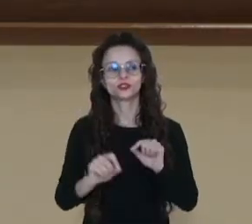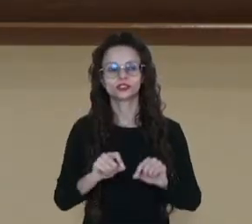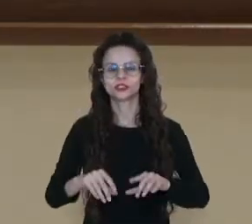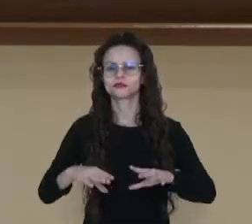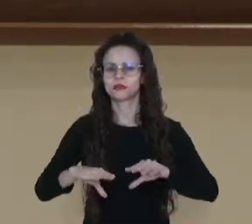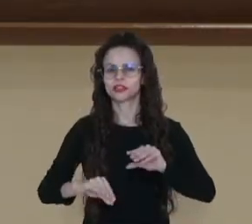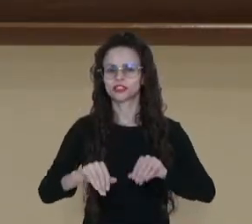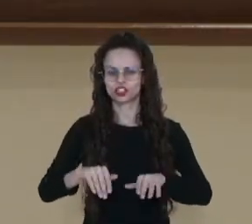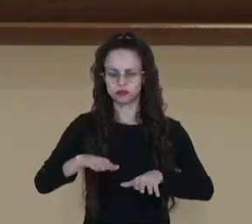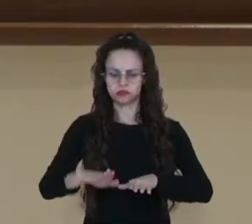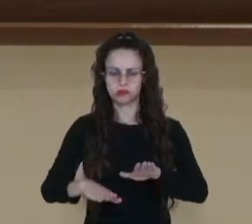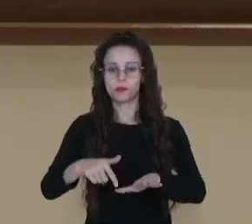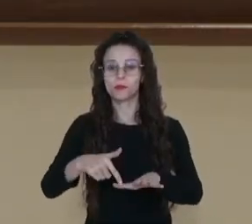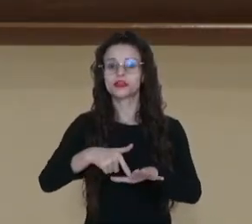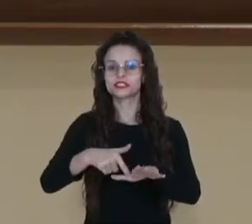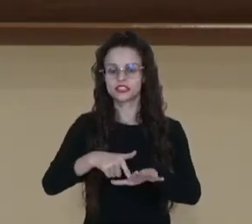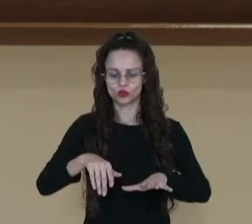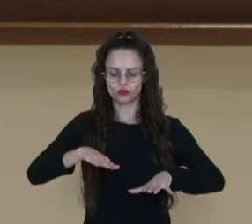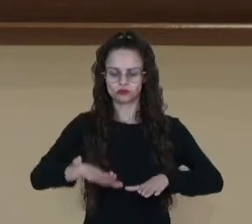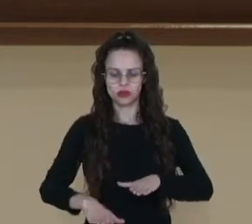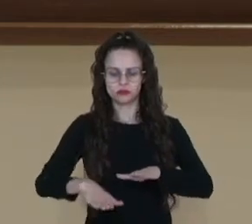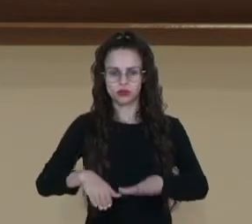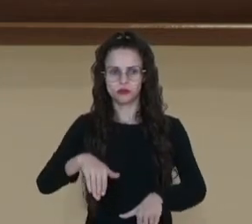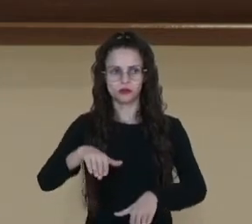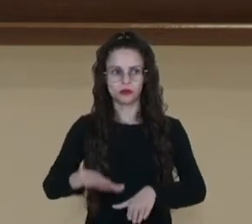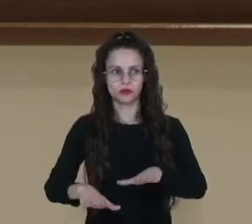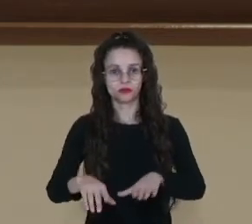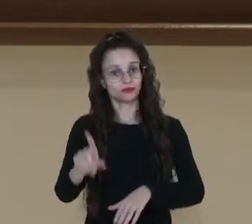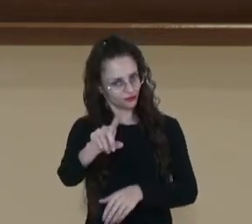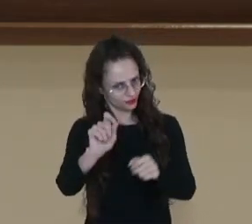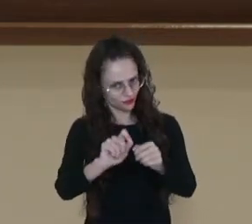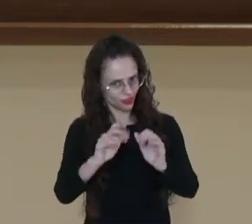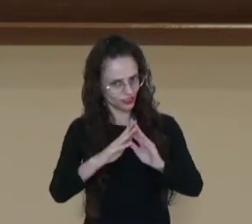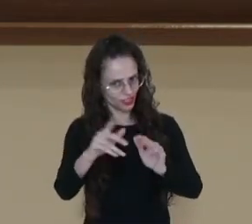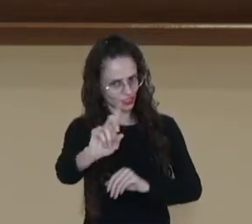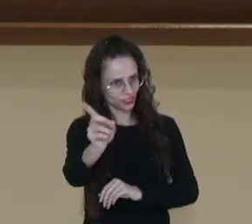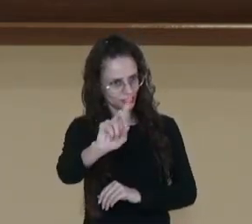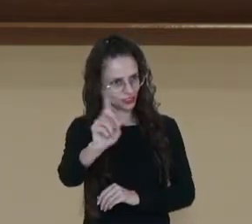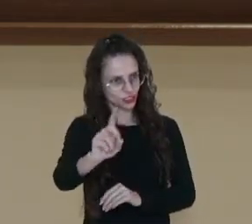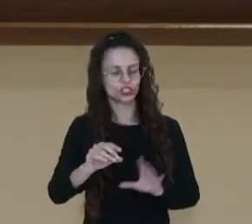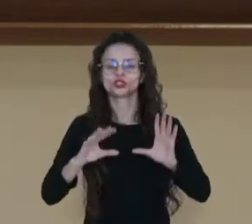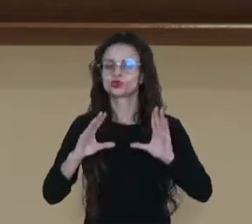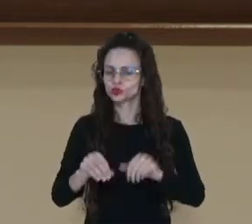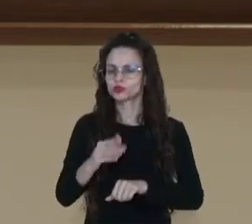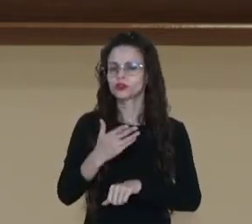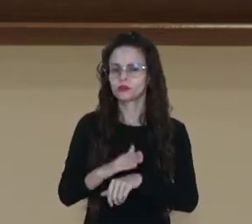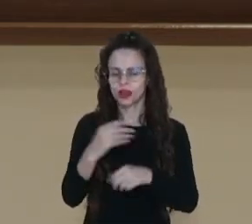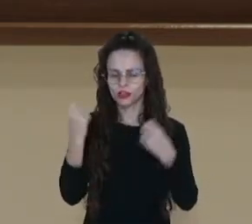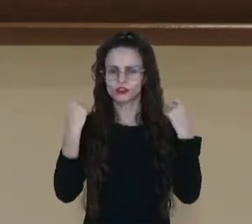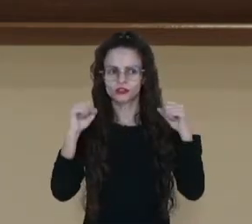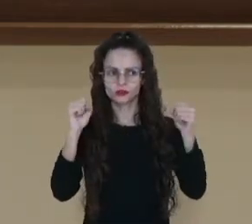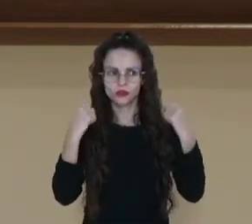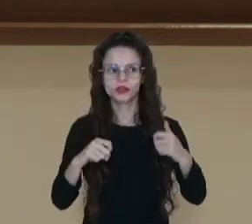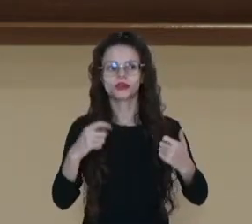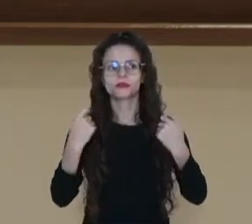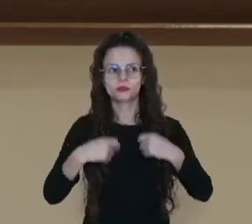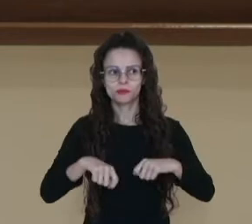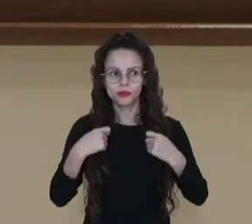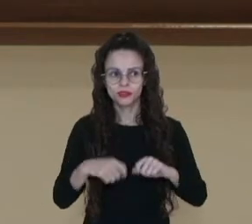massagistas pisando muitas vezes nas pernas, né, isso não façam em casa, né? Toda atividade física tem que